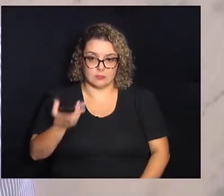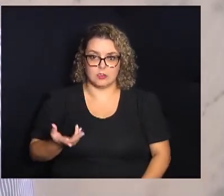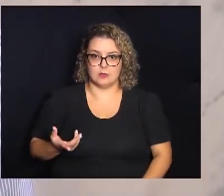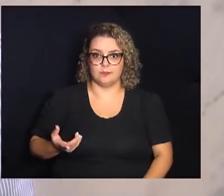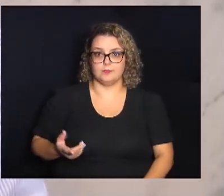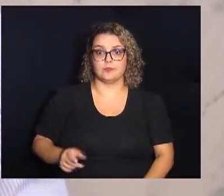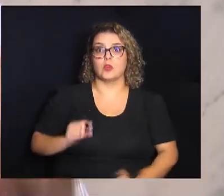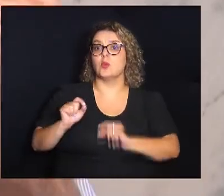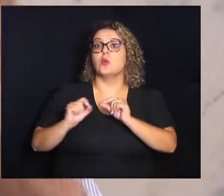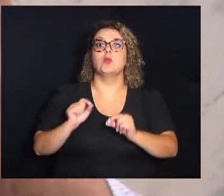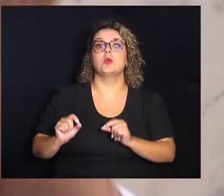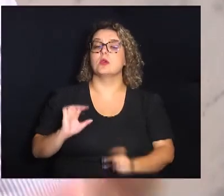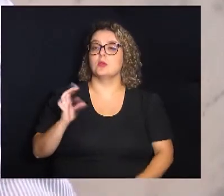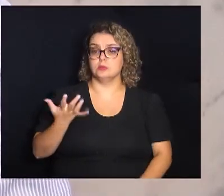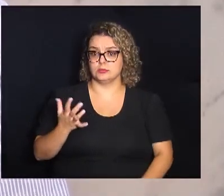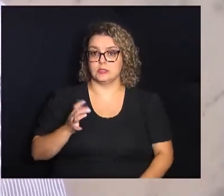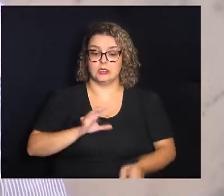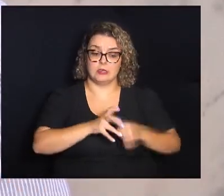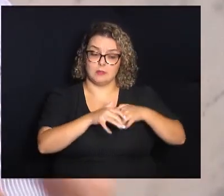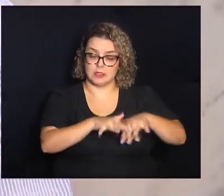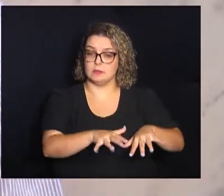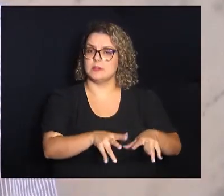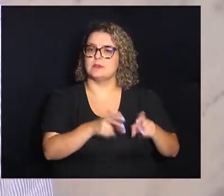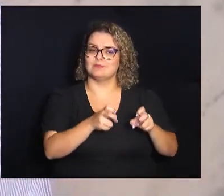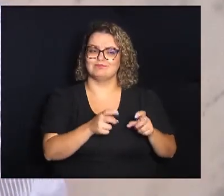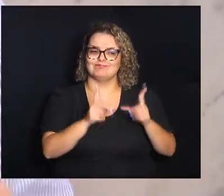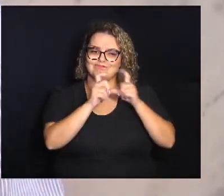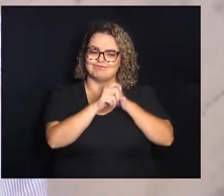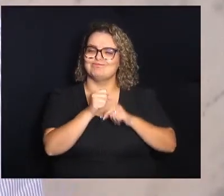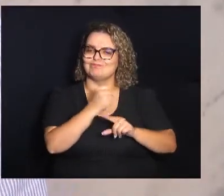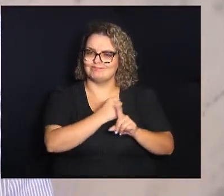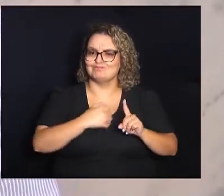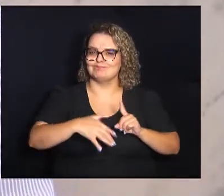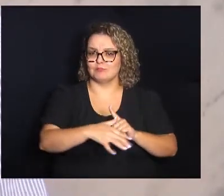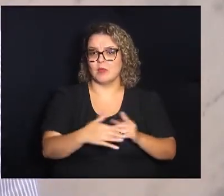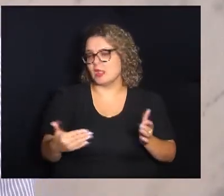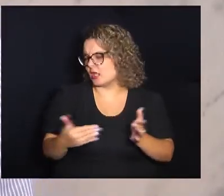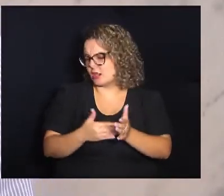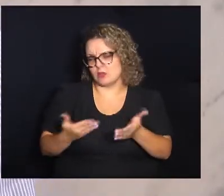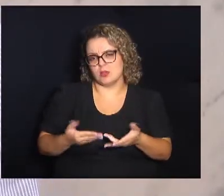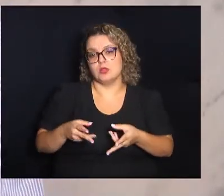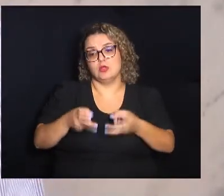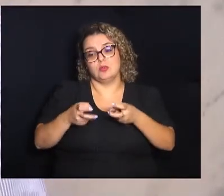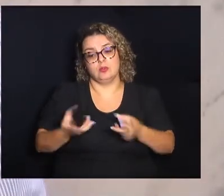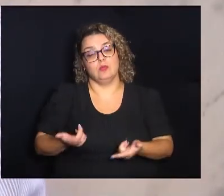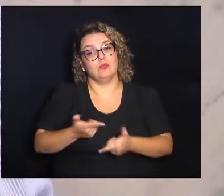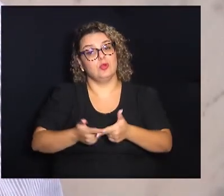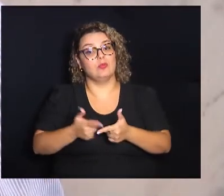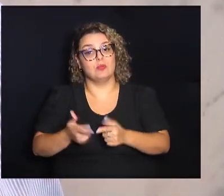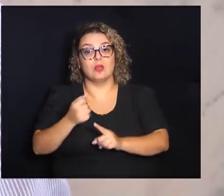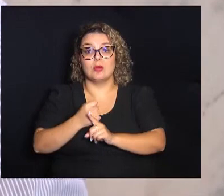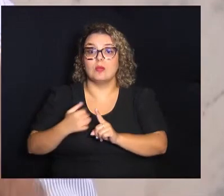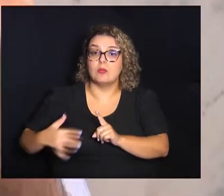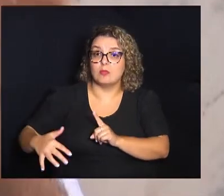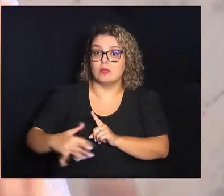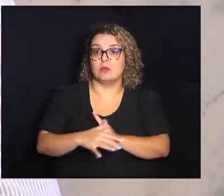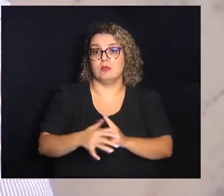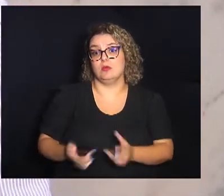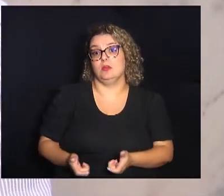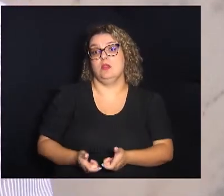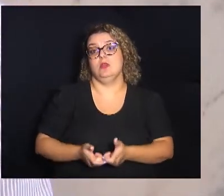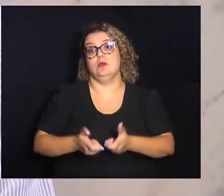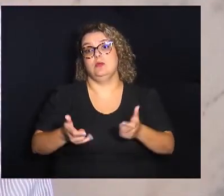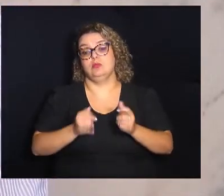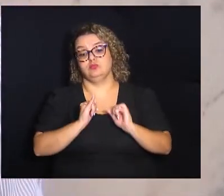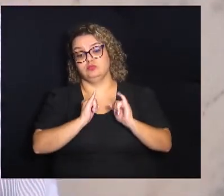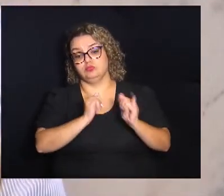dificuldade social. E após a pandemia mesmo, até hoje, se observa isso, problemas sociais e muito aumento de abandono